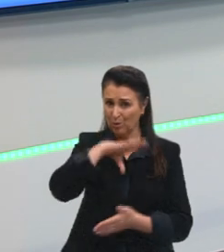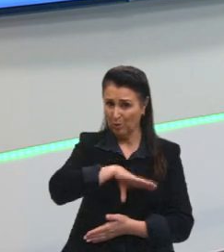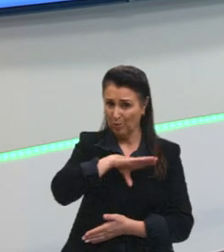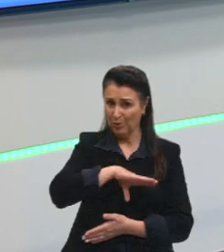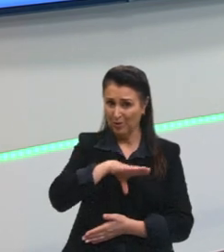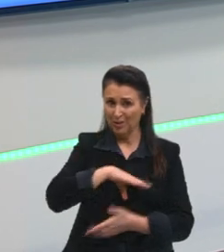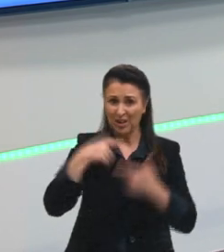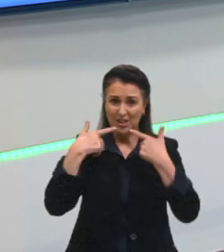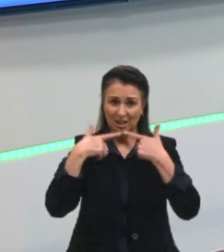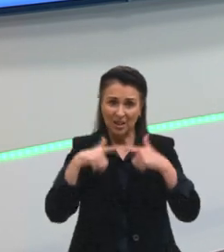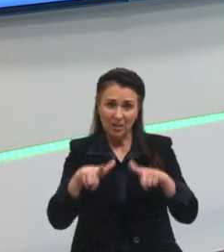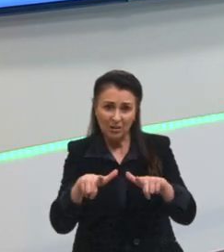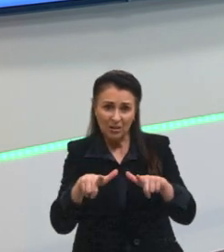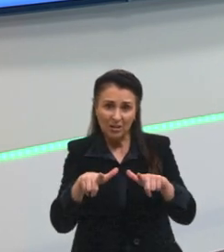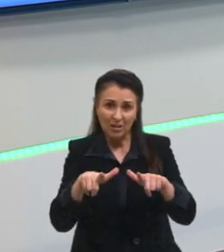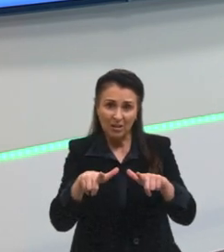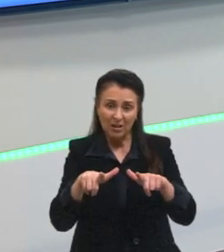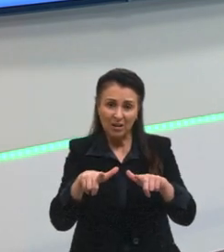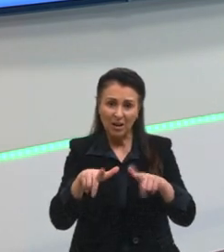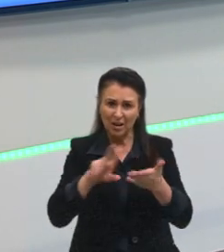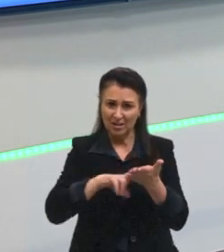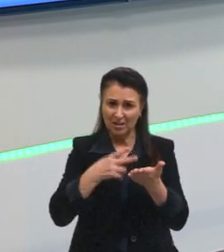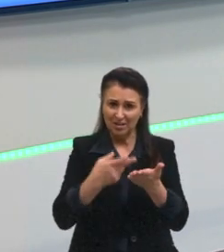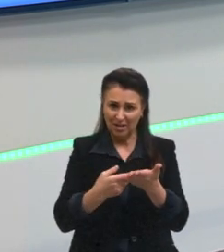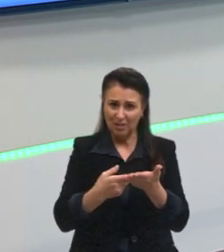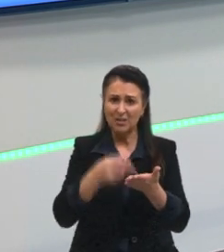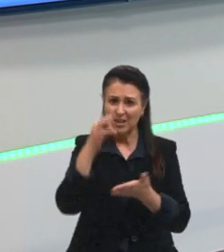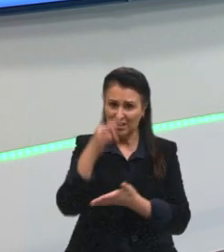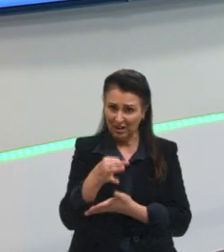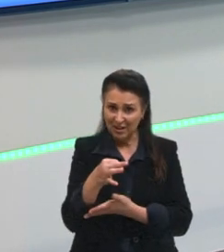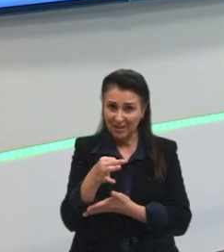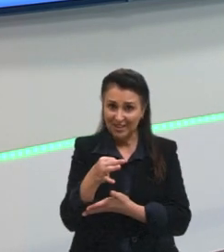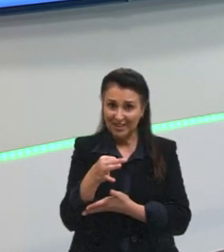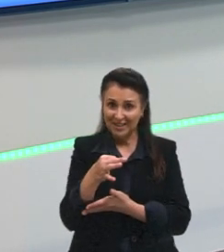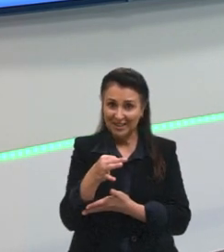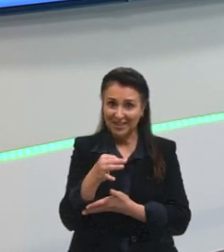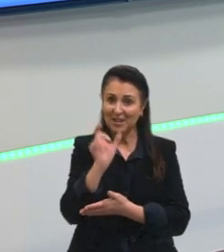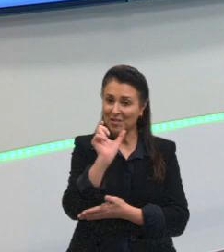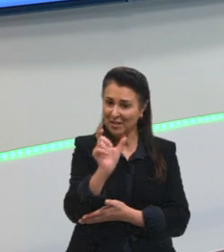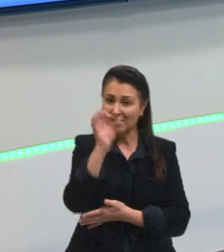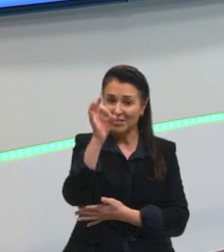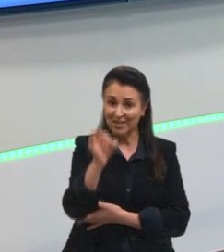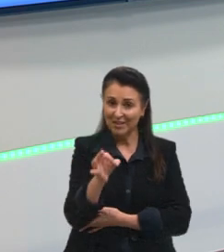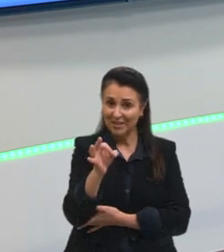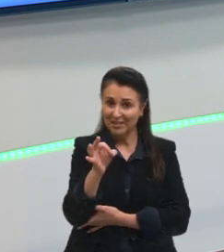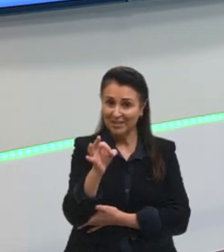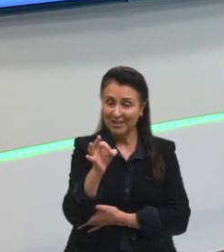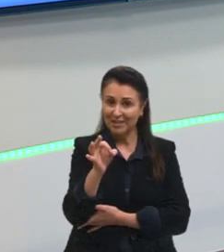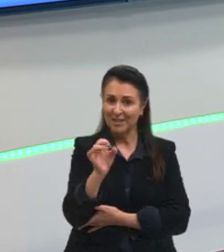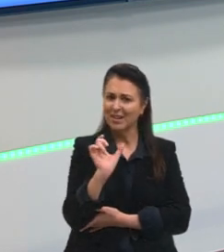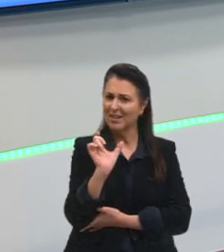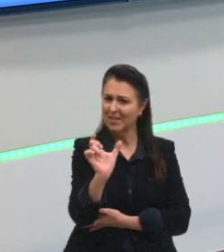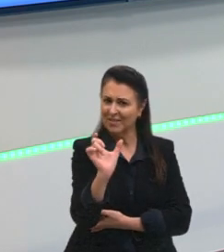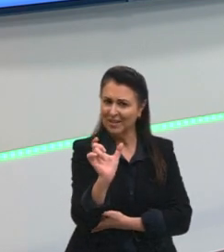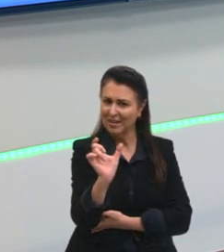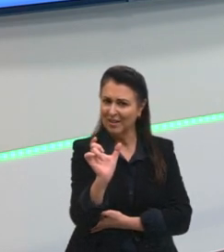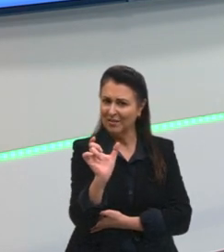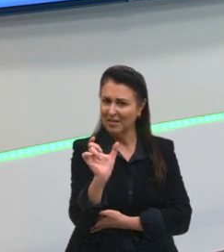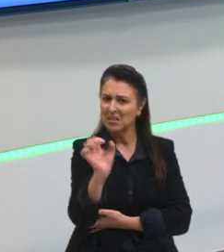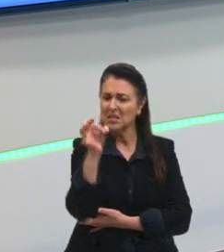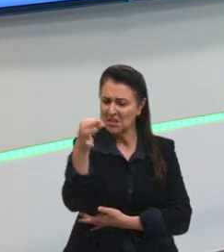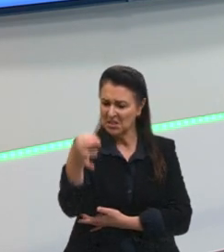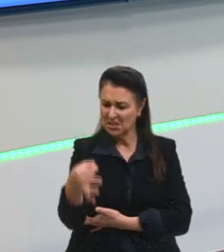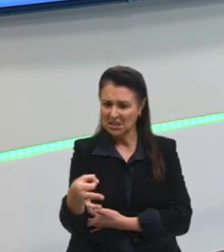Será que a tradução da palavra oque é certo é a palavra certo é a pa é correto